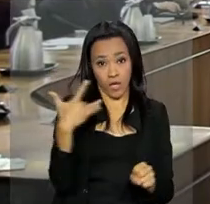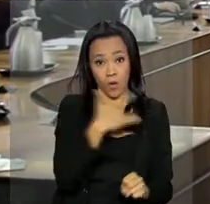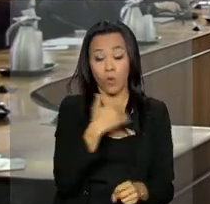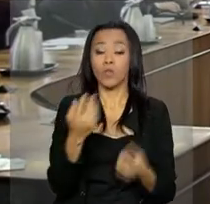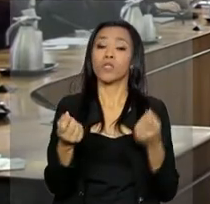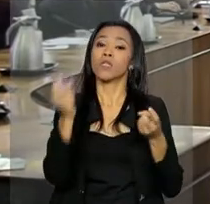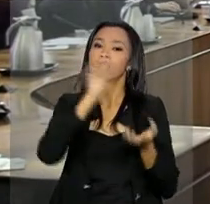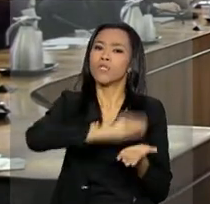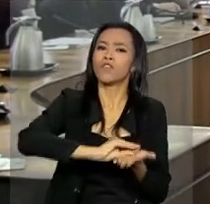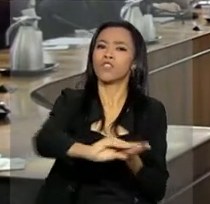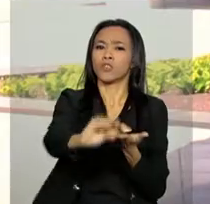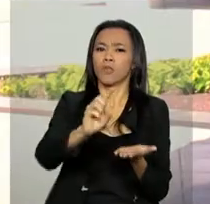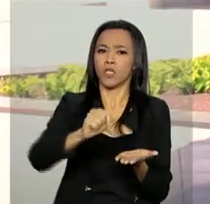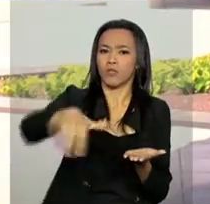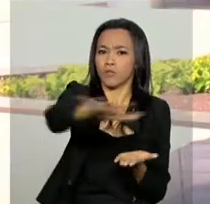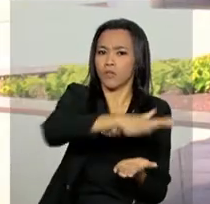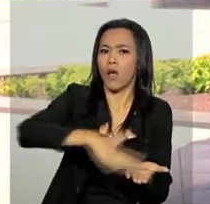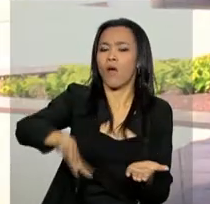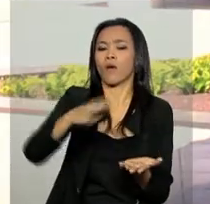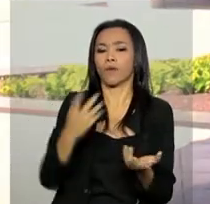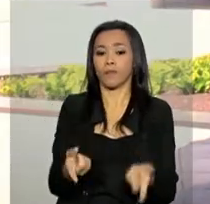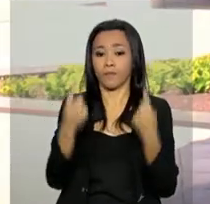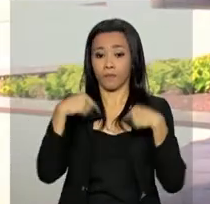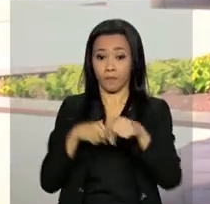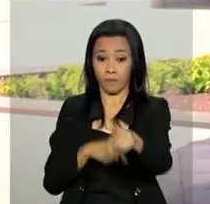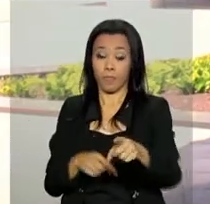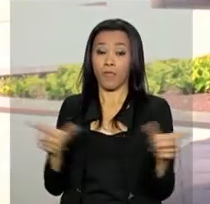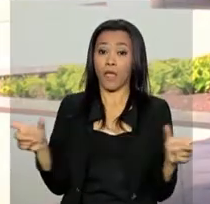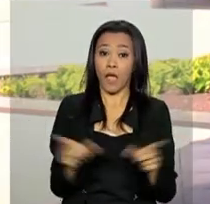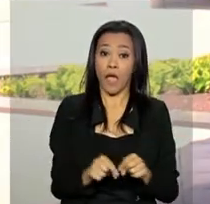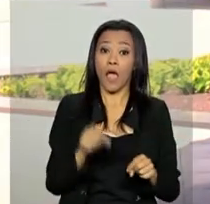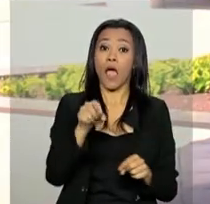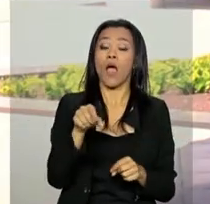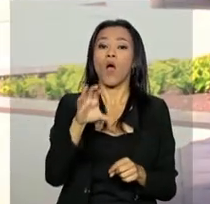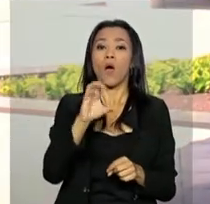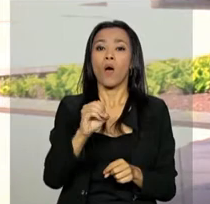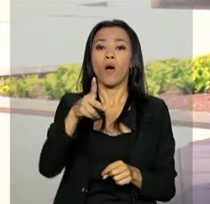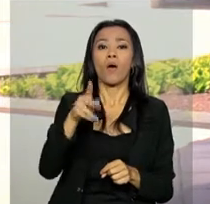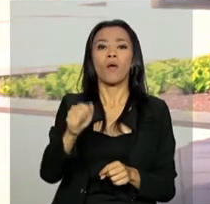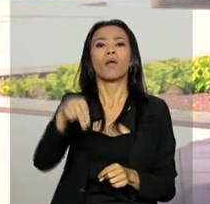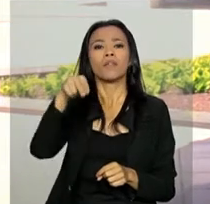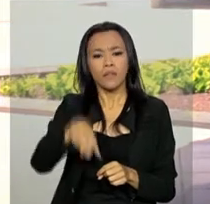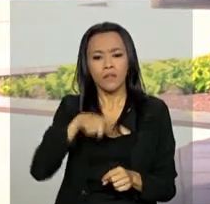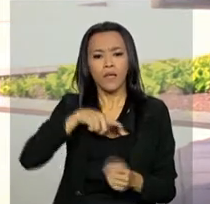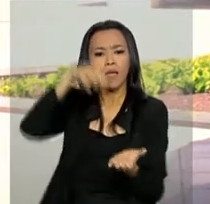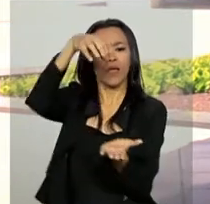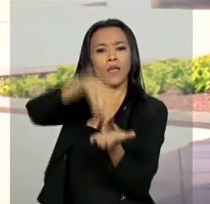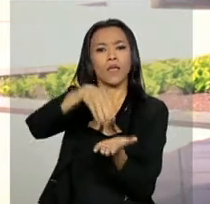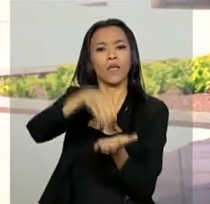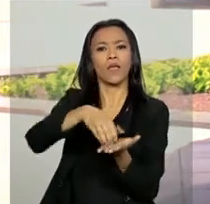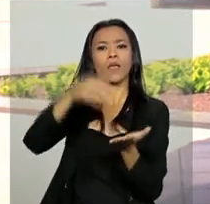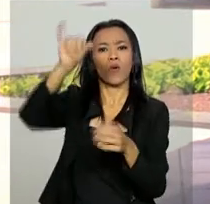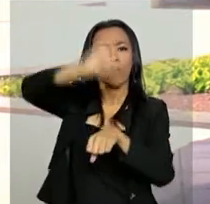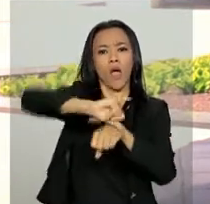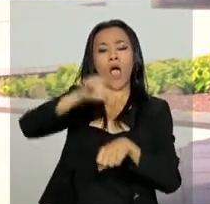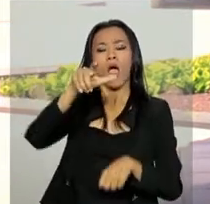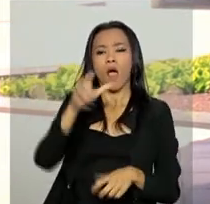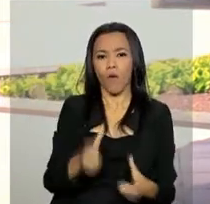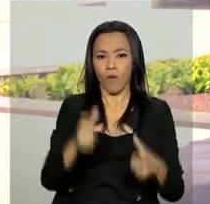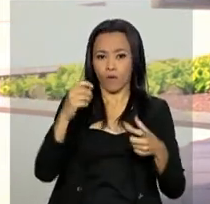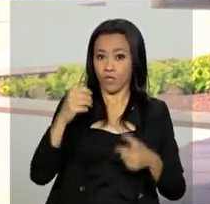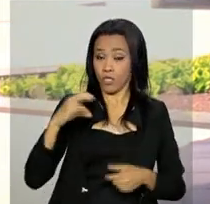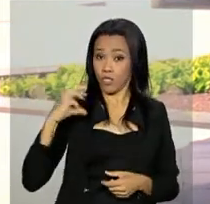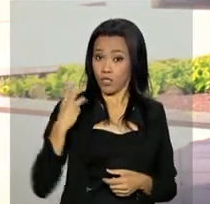e ações do último ano a organização panamericana de saúde que tem sede em boston e promove a cooperação entre os países do continente